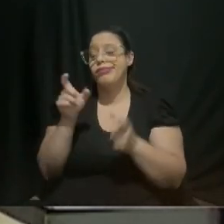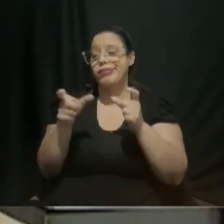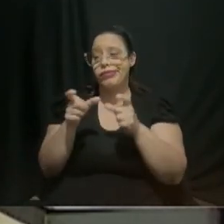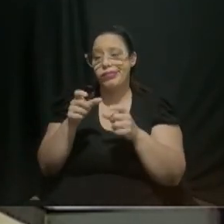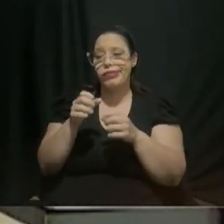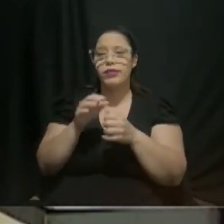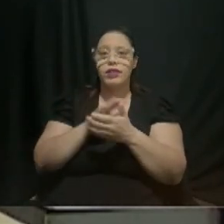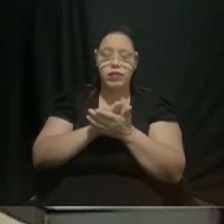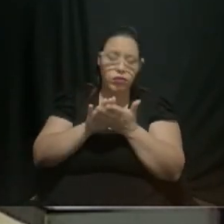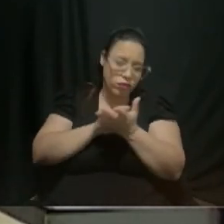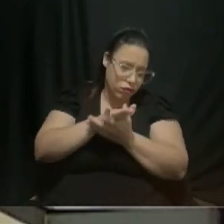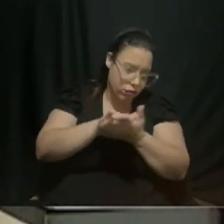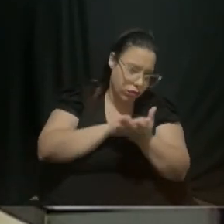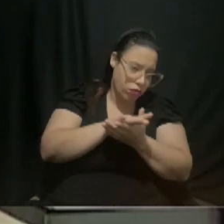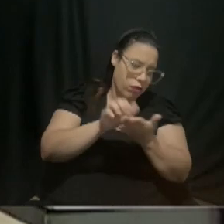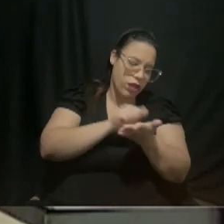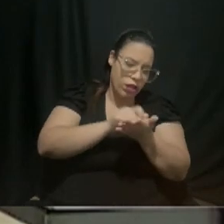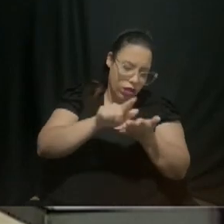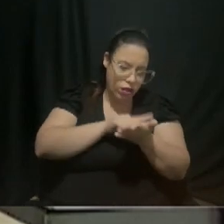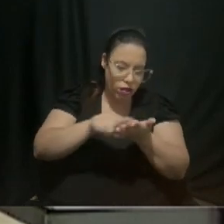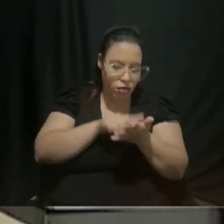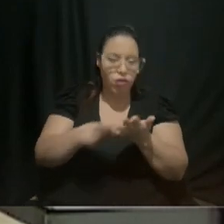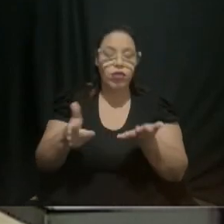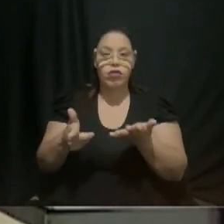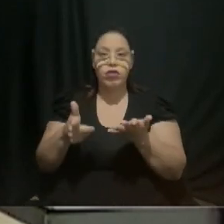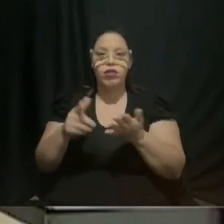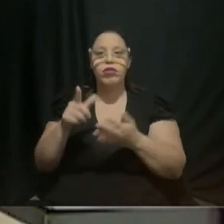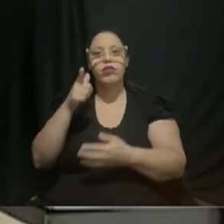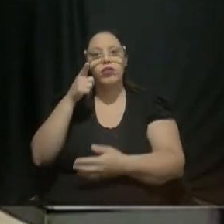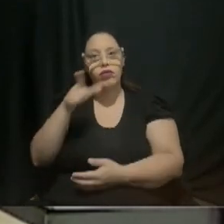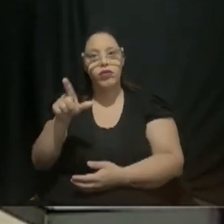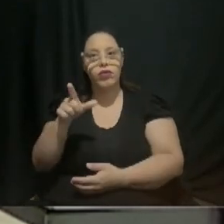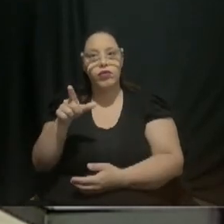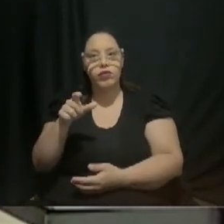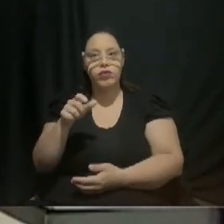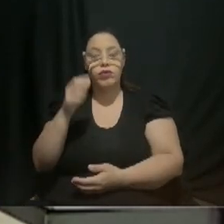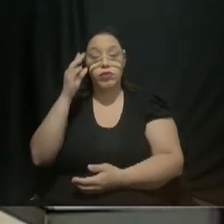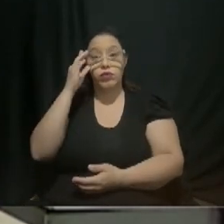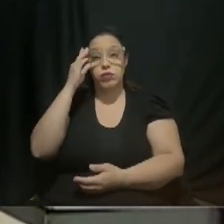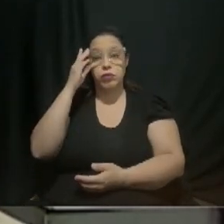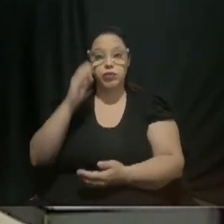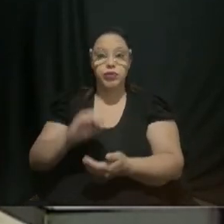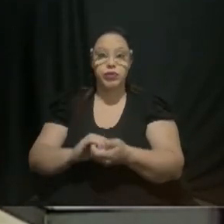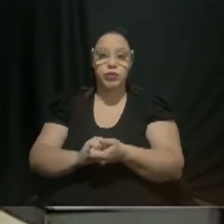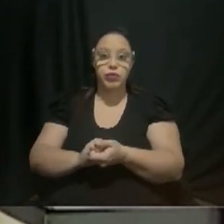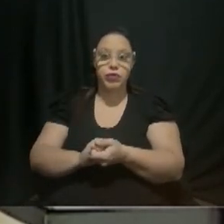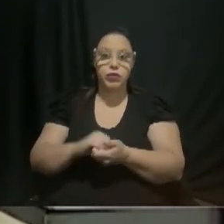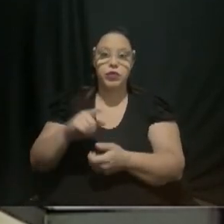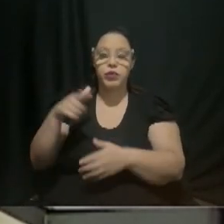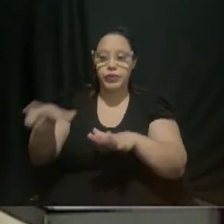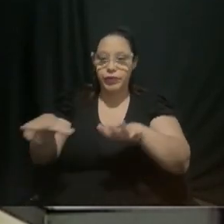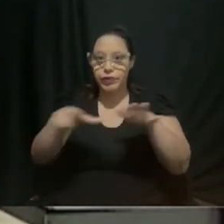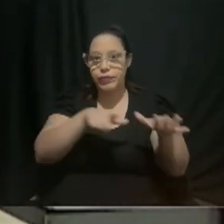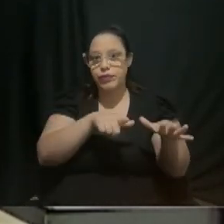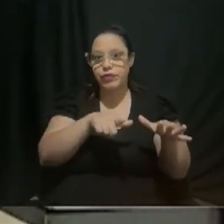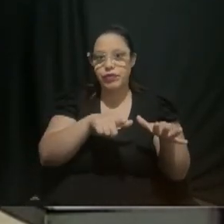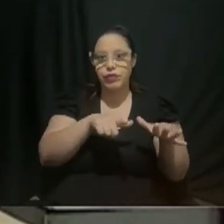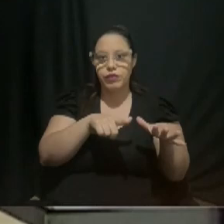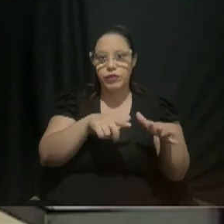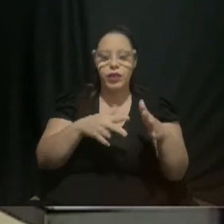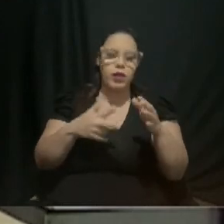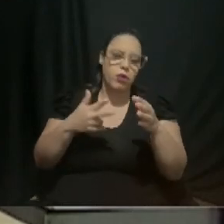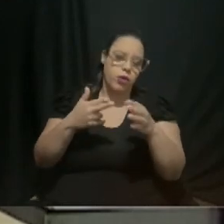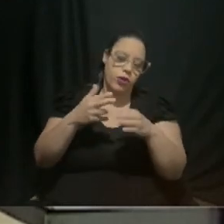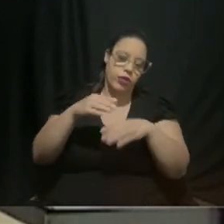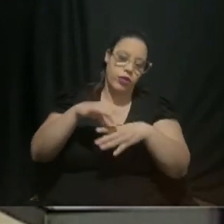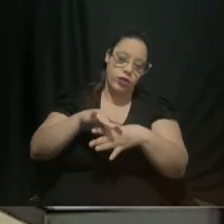né? Aí, assim, né? Eu comecei, né, como saladeira lá, né? Aí, na outra semana, ele já me colocava para cortar carne, que eu não tinha nem ideia